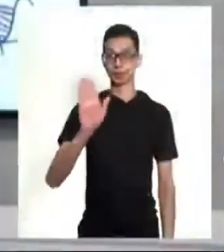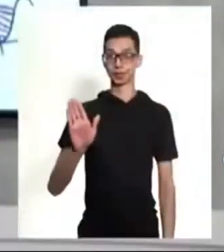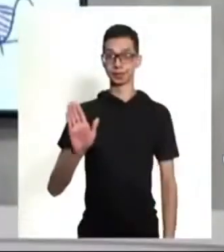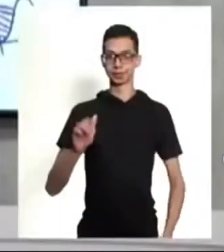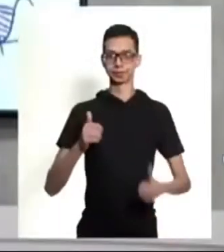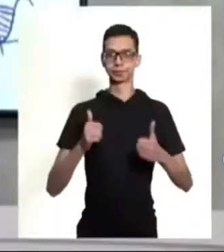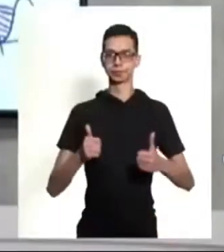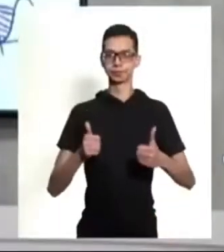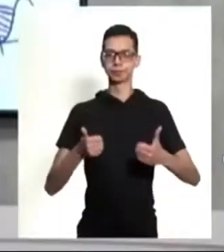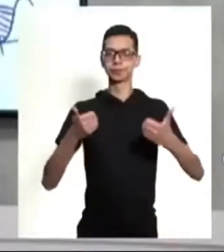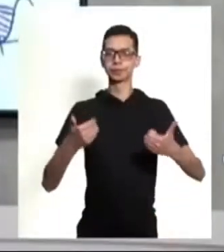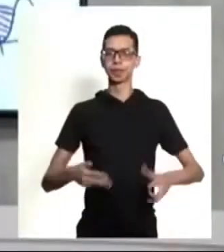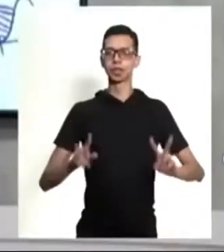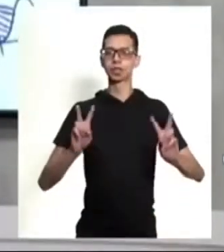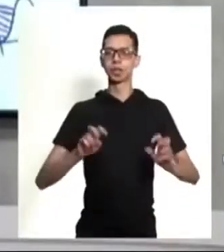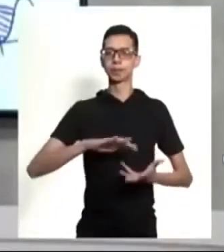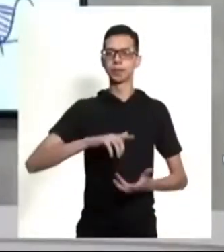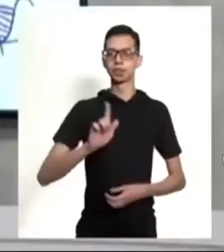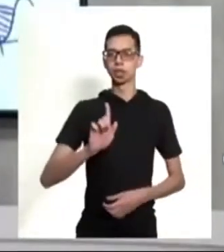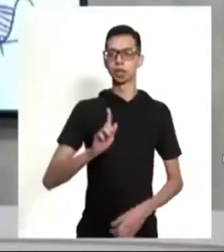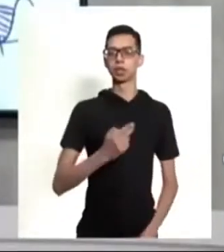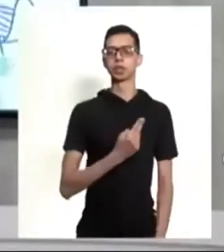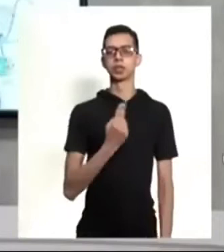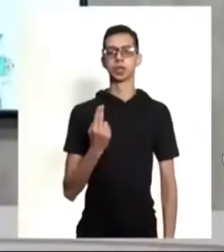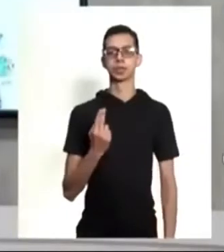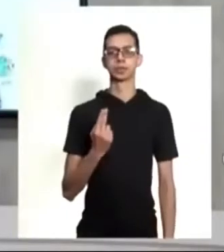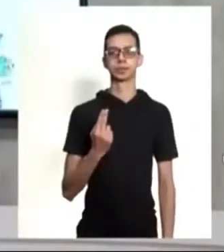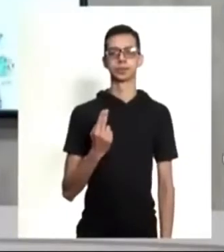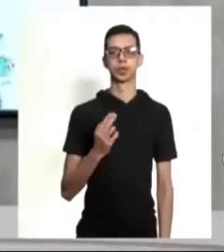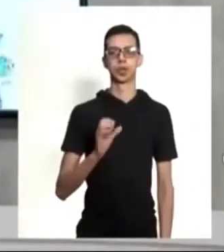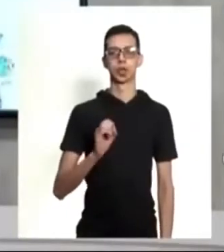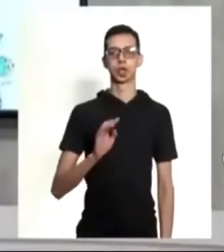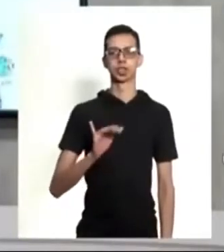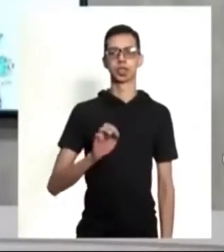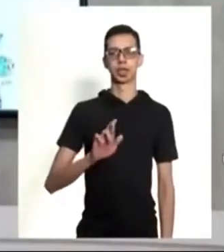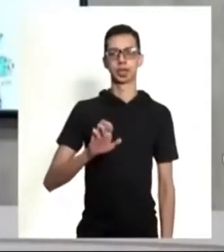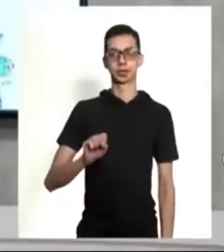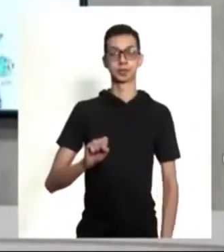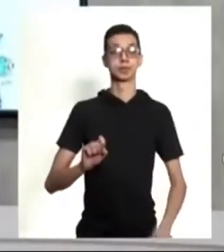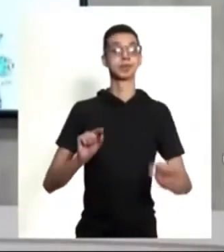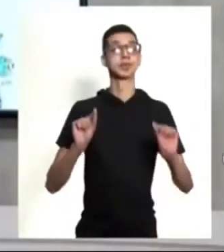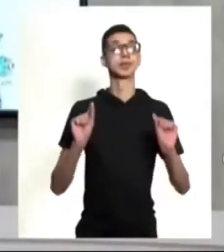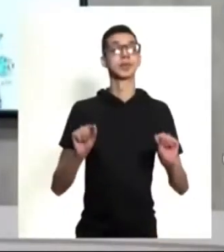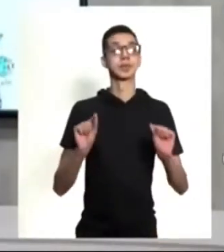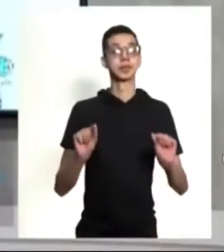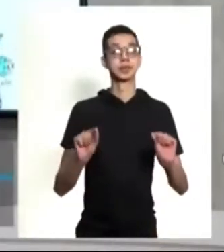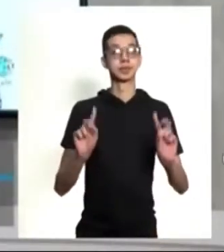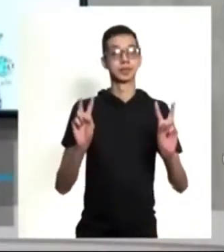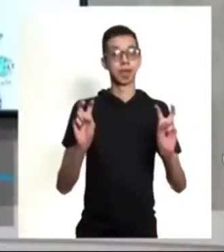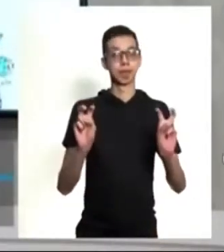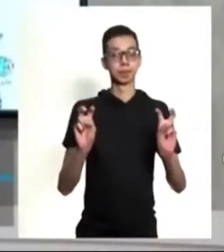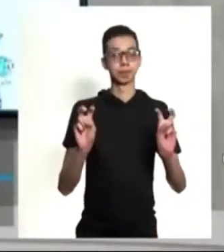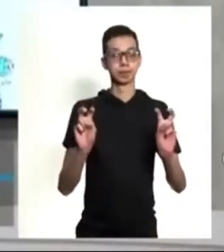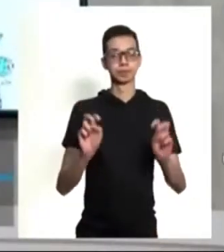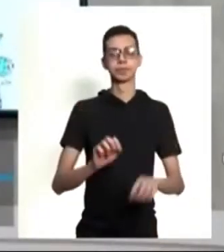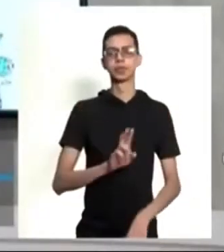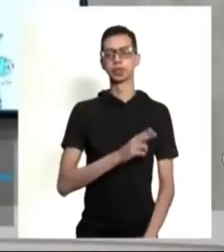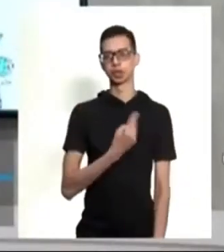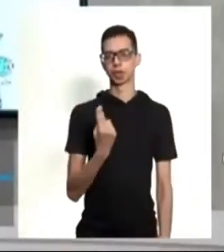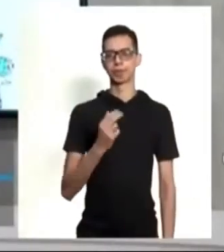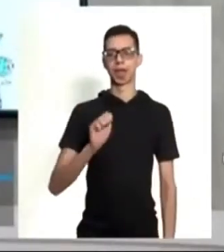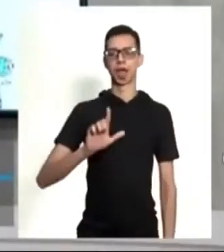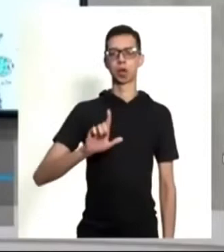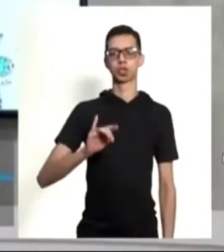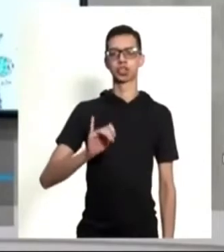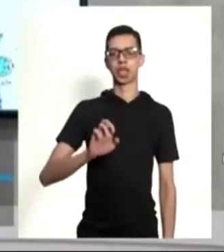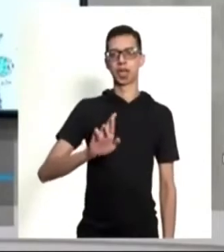Vamos falar sobre geografia? Eu sou o professor Altieres e o tema da nossa aula vai ser urbanização